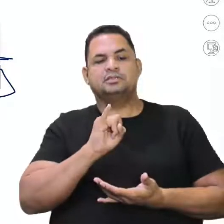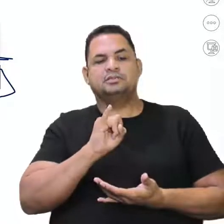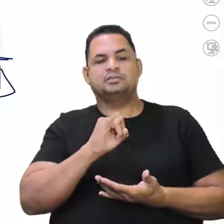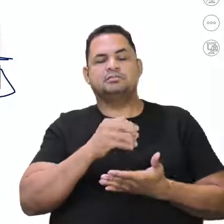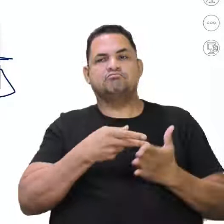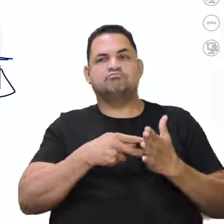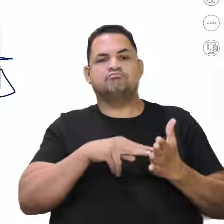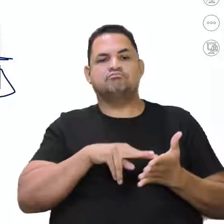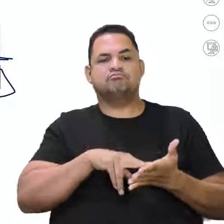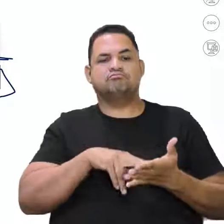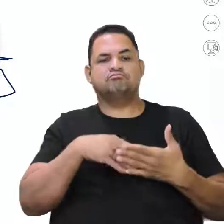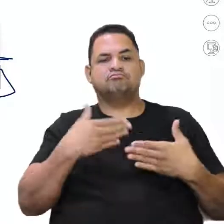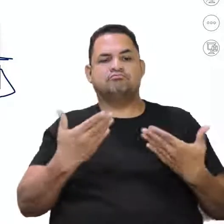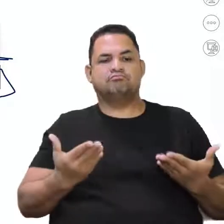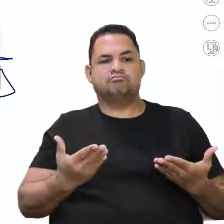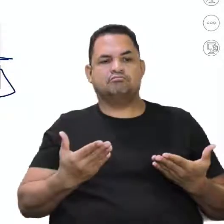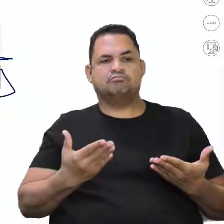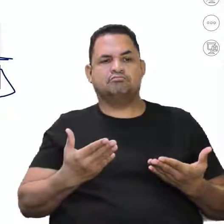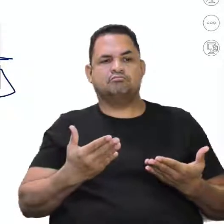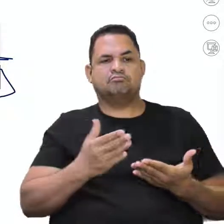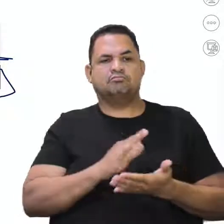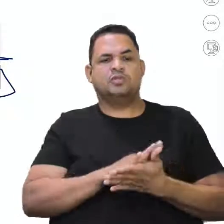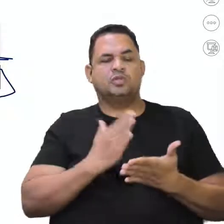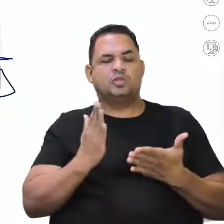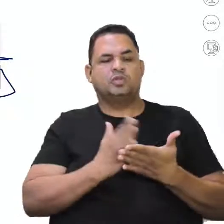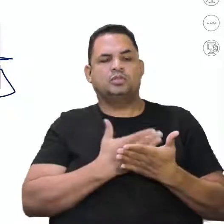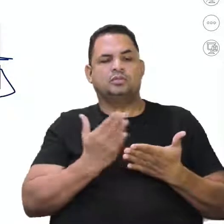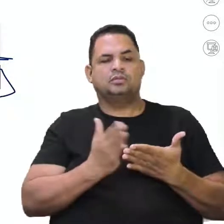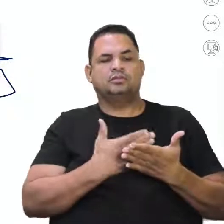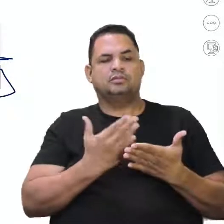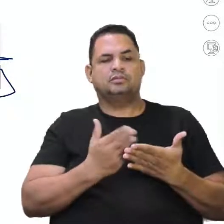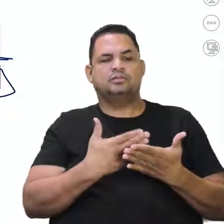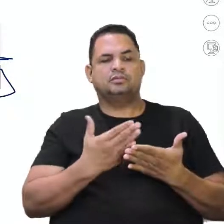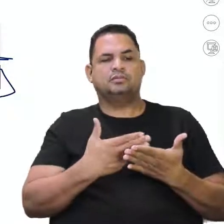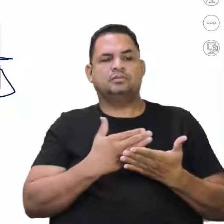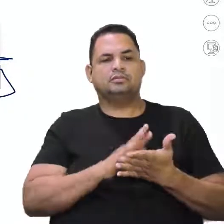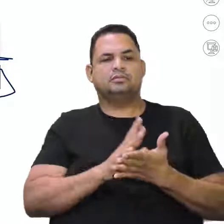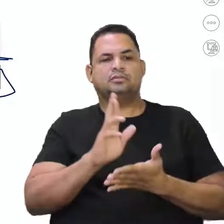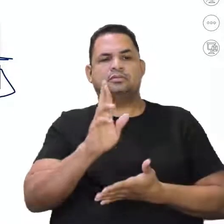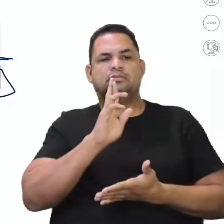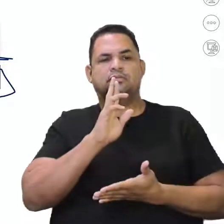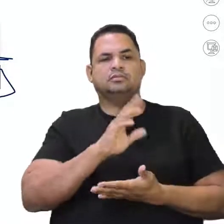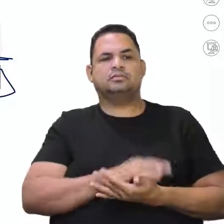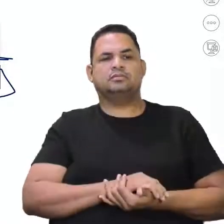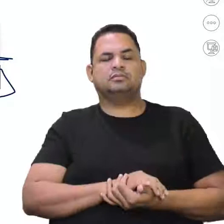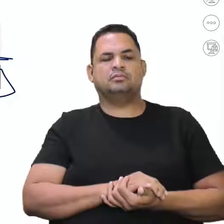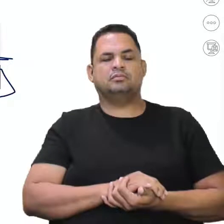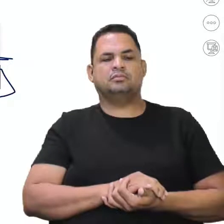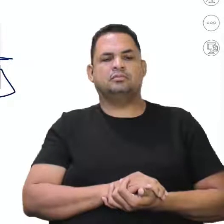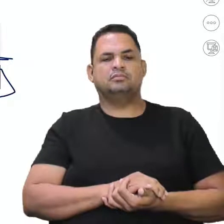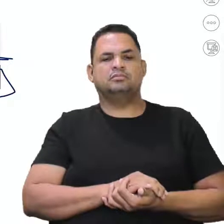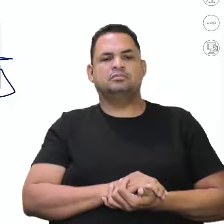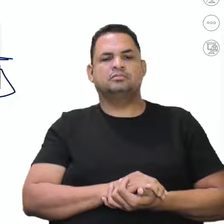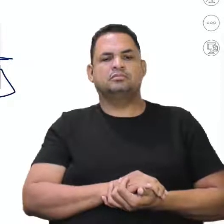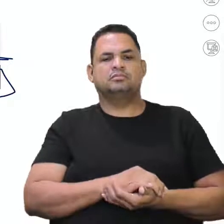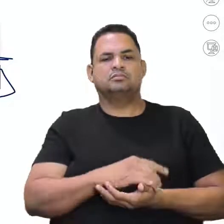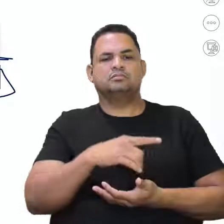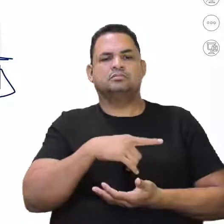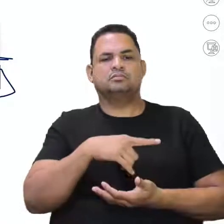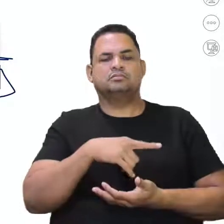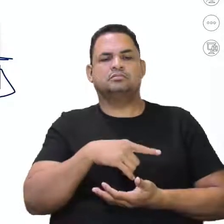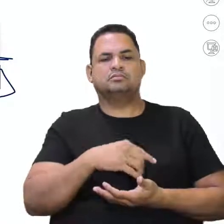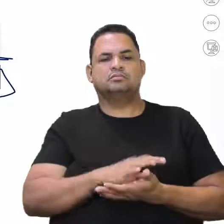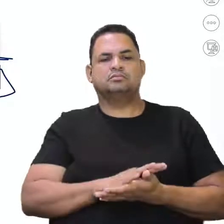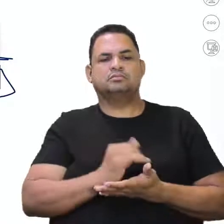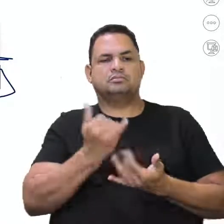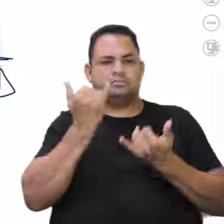então significa que foi aonde? Um livro, book. Então a resposta aqui é livro. E eu tive essa informação